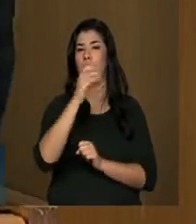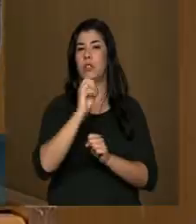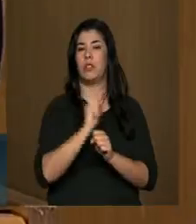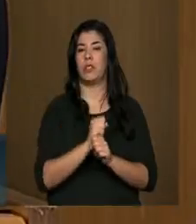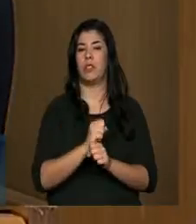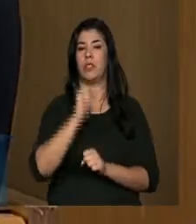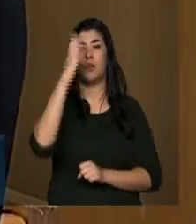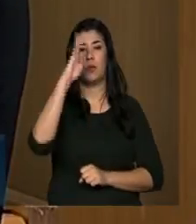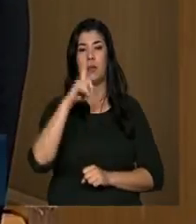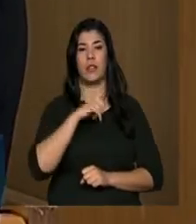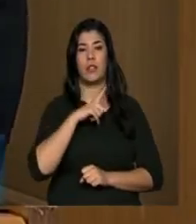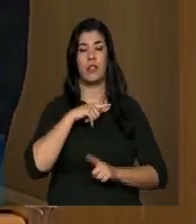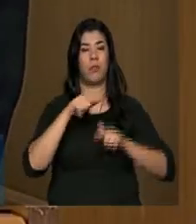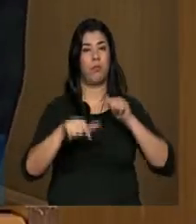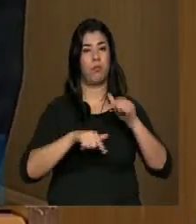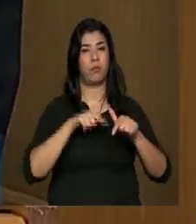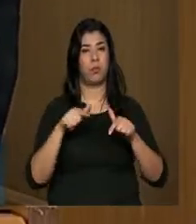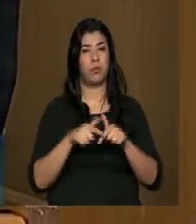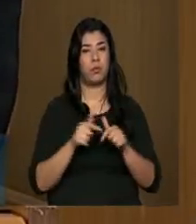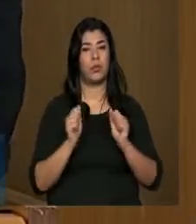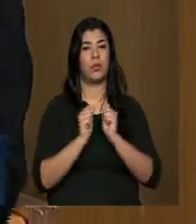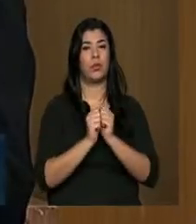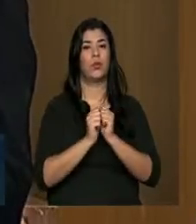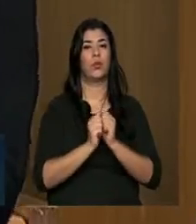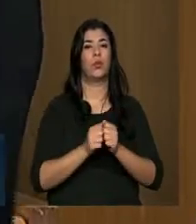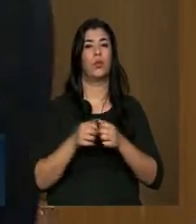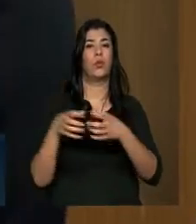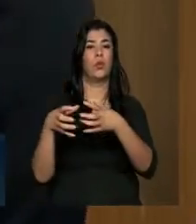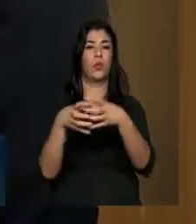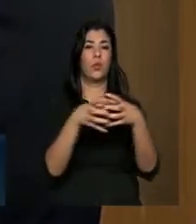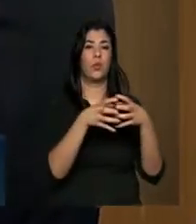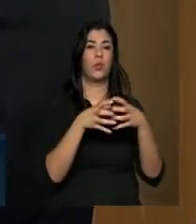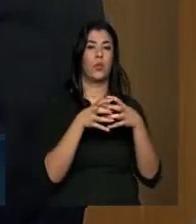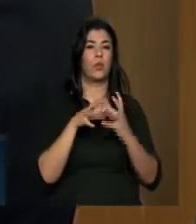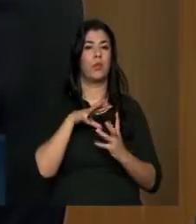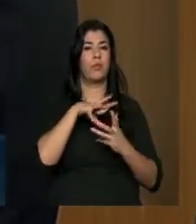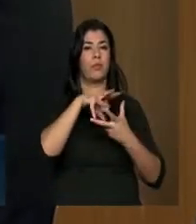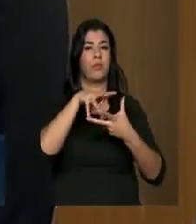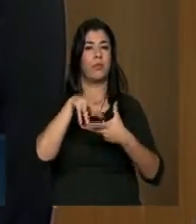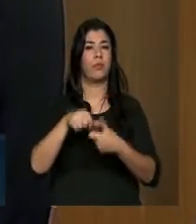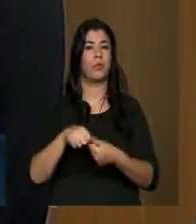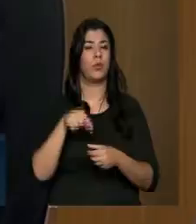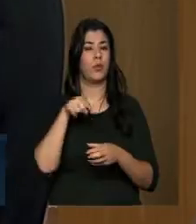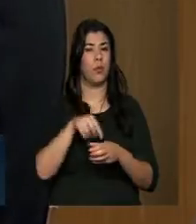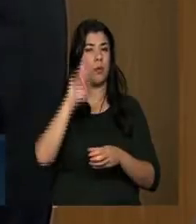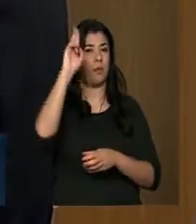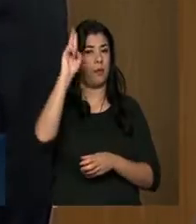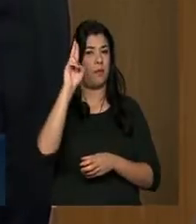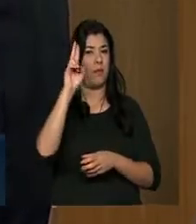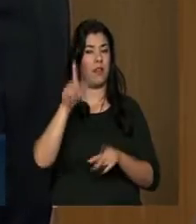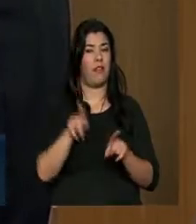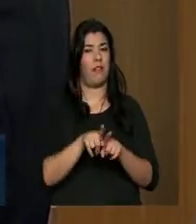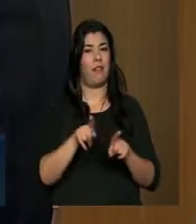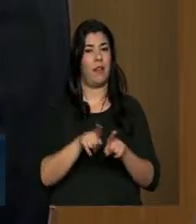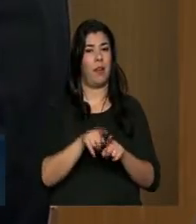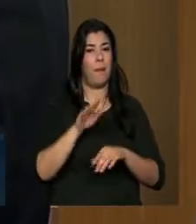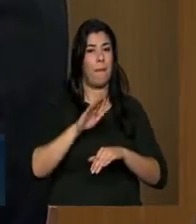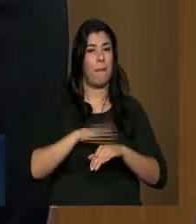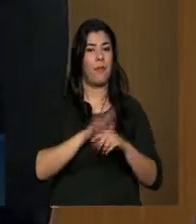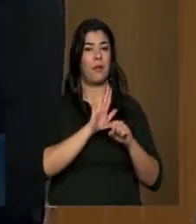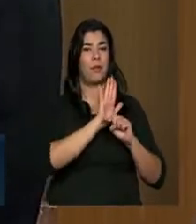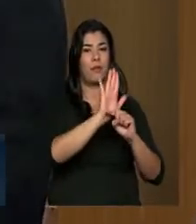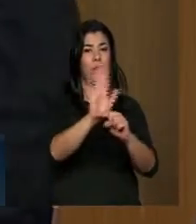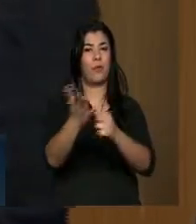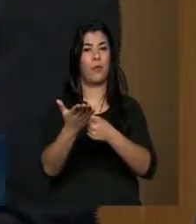papel protagonista numa cooperação internacional, que a gente tem a honra de saber que é a maior cooperação internacional brasileira,